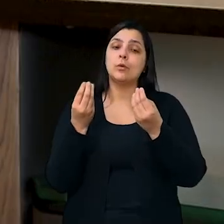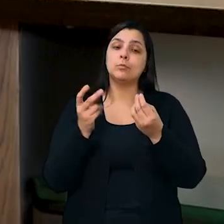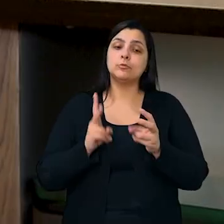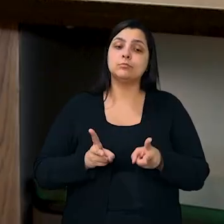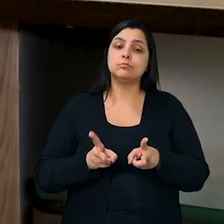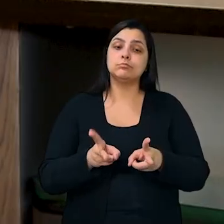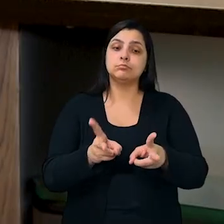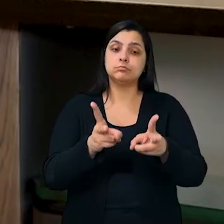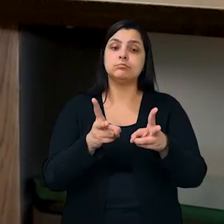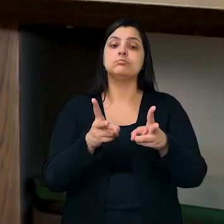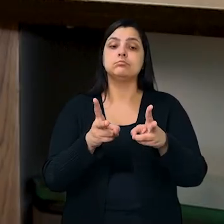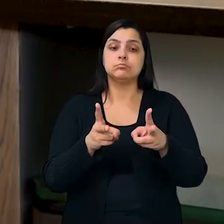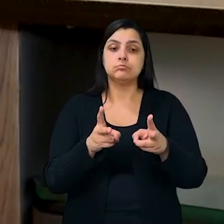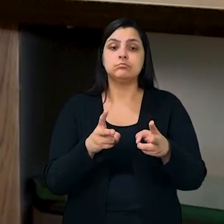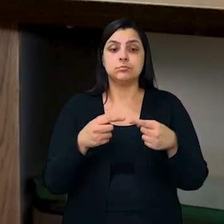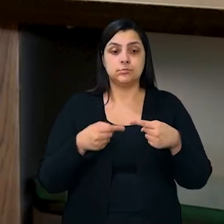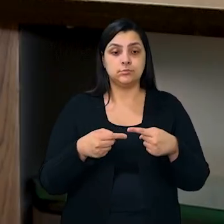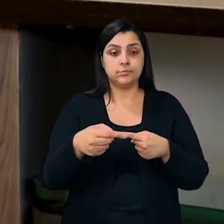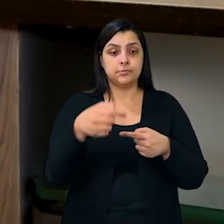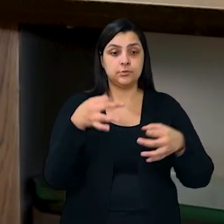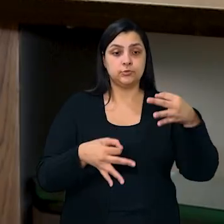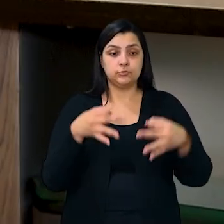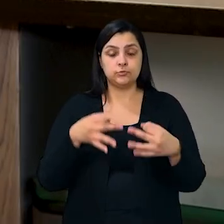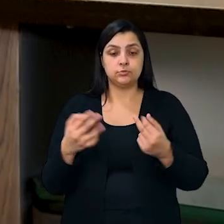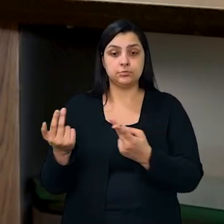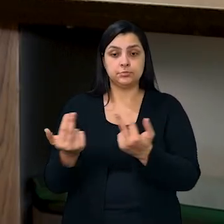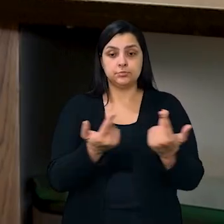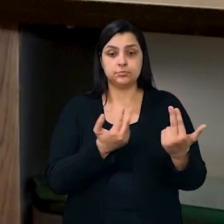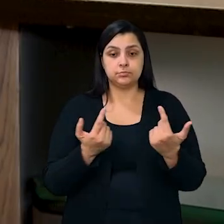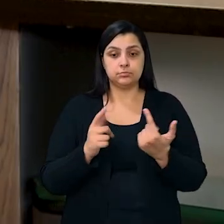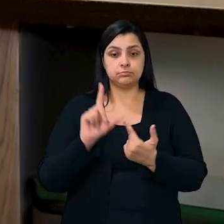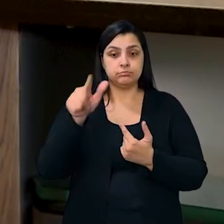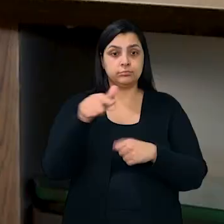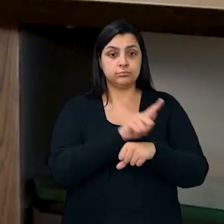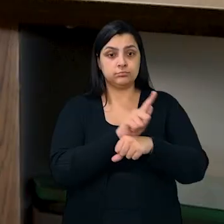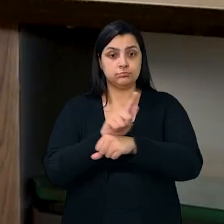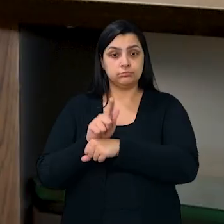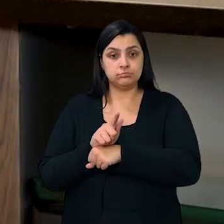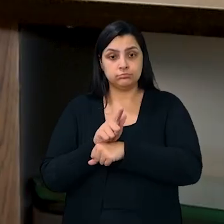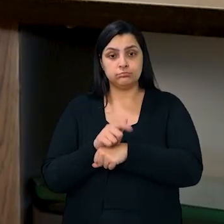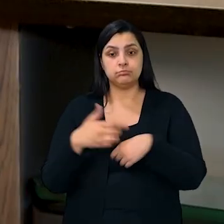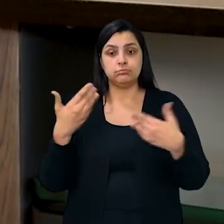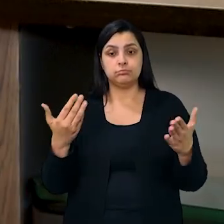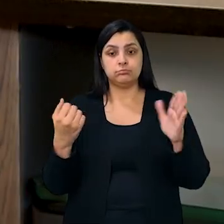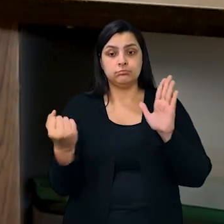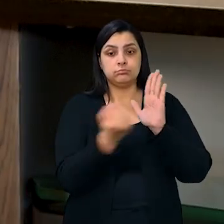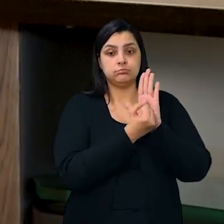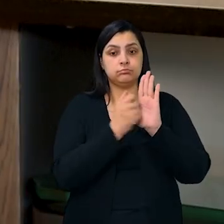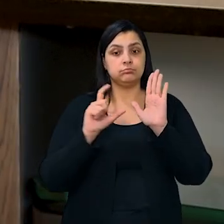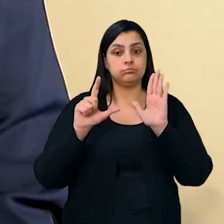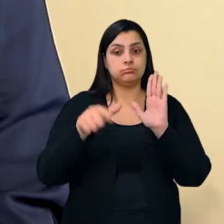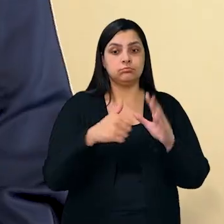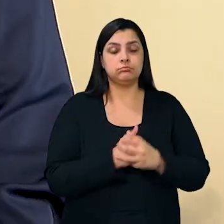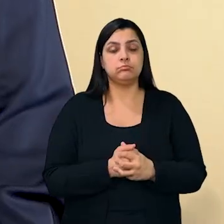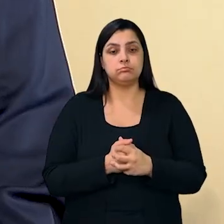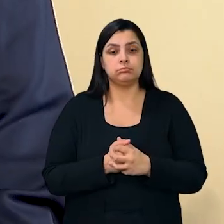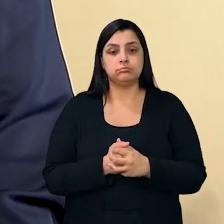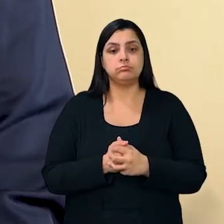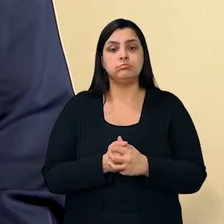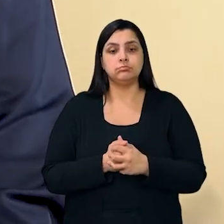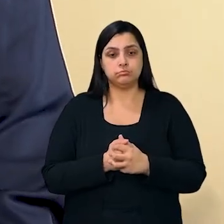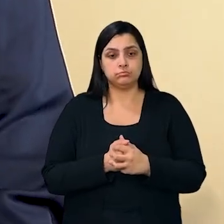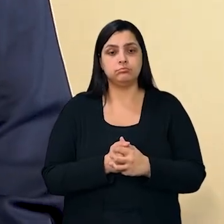a continuidade da Semana dos Precedentes para as próximas gestões e qual legado espera deixar? O